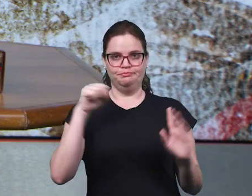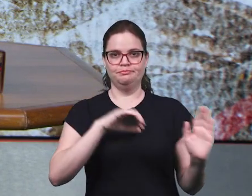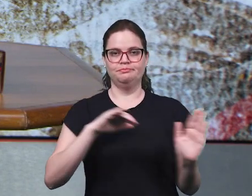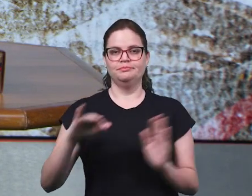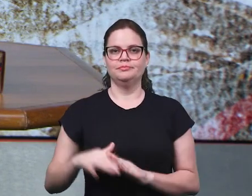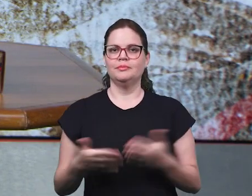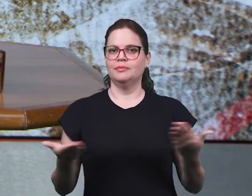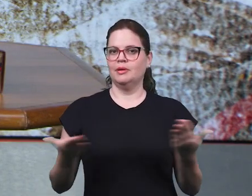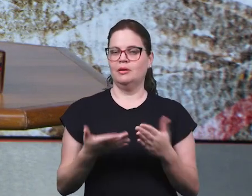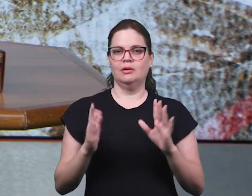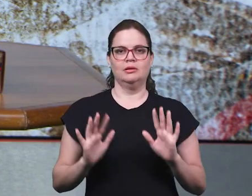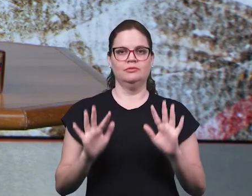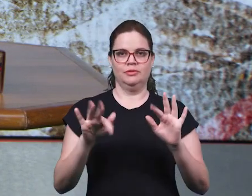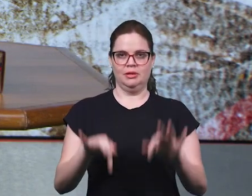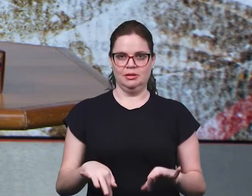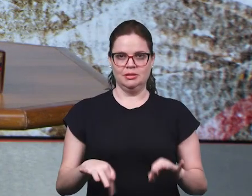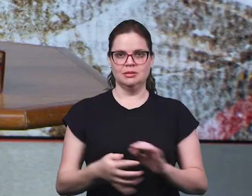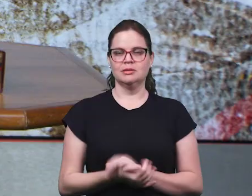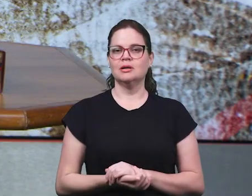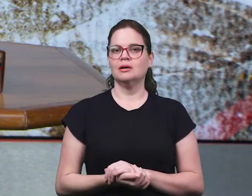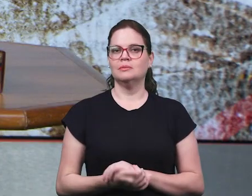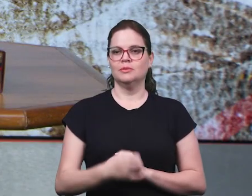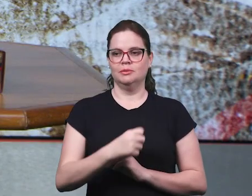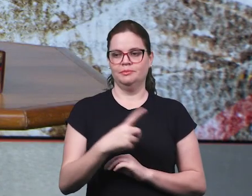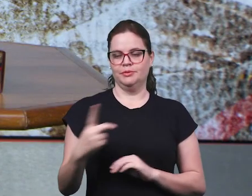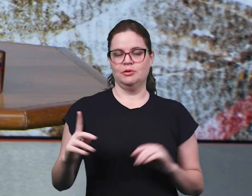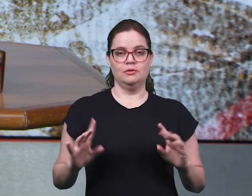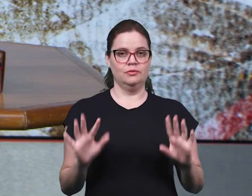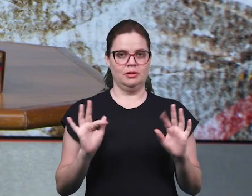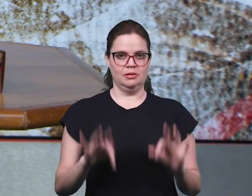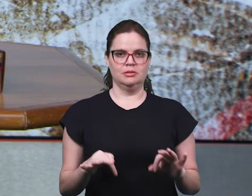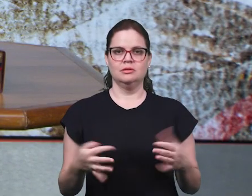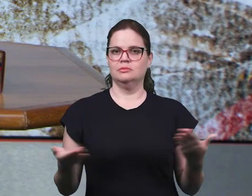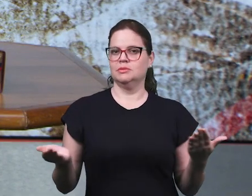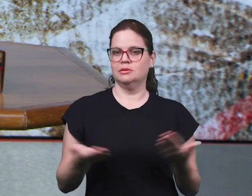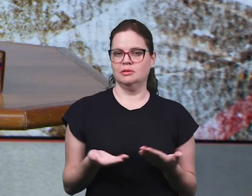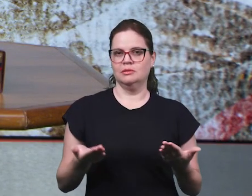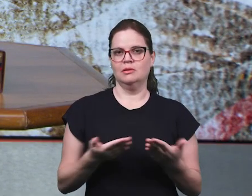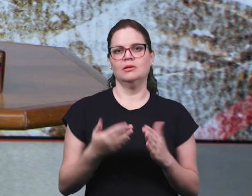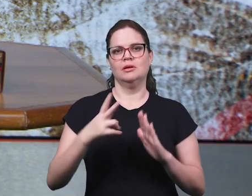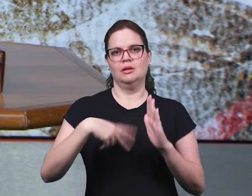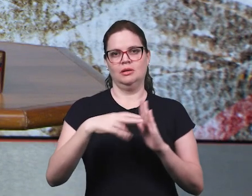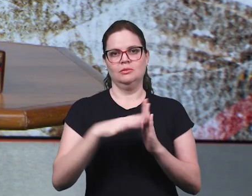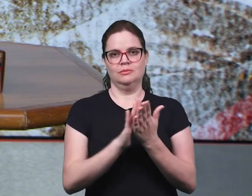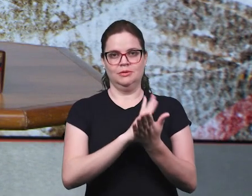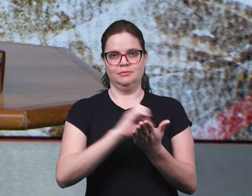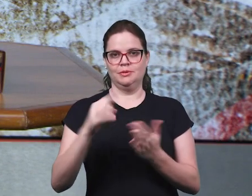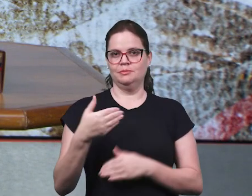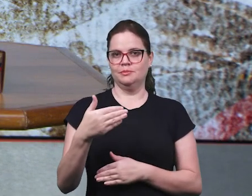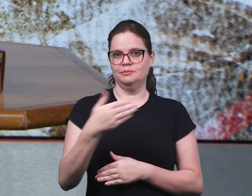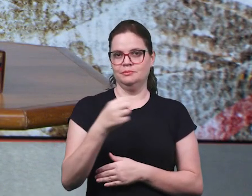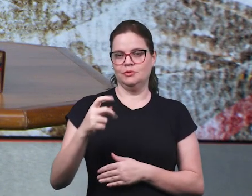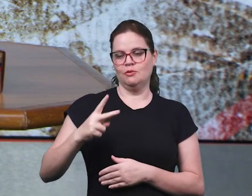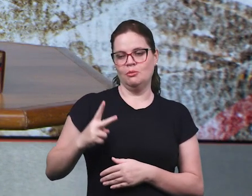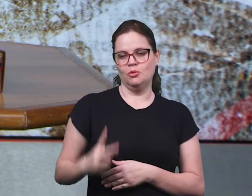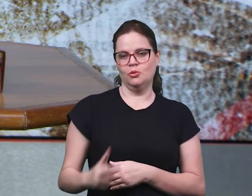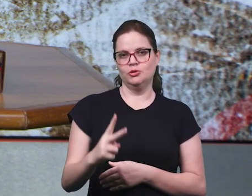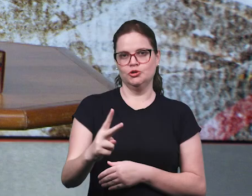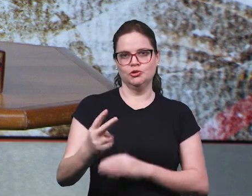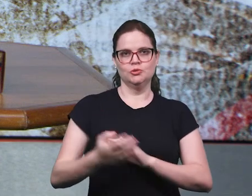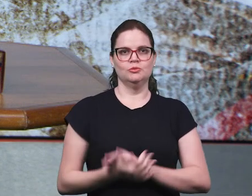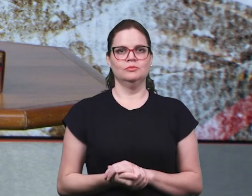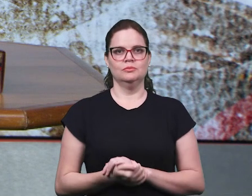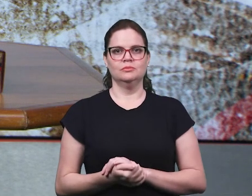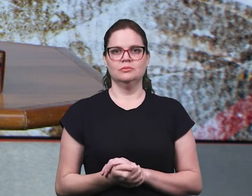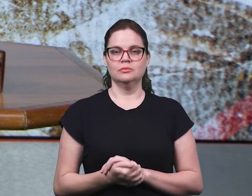nós vamos encerrando por hoje o nosso programa de leitura da Bíblia e no próximo episódio nós vamos